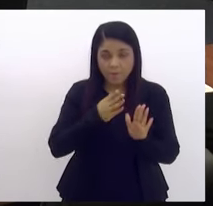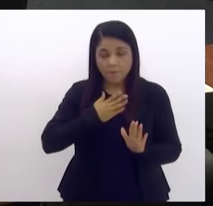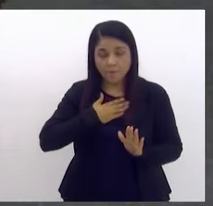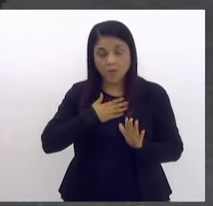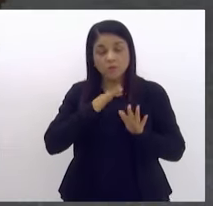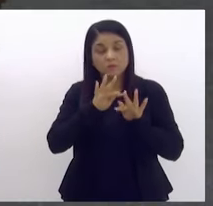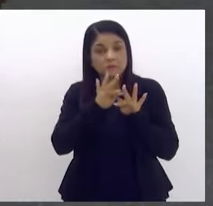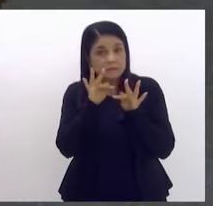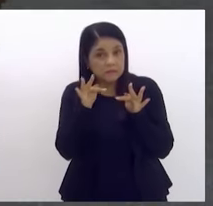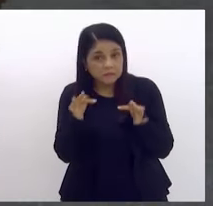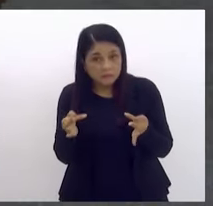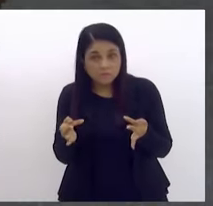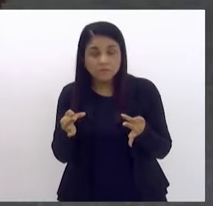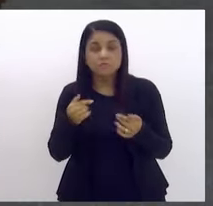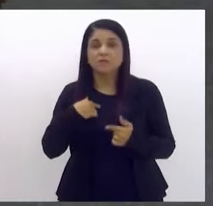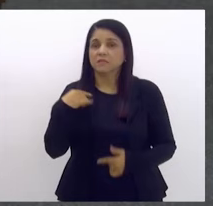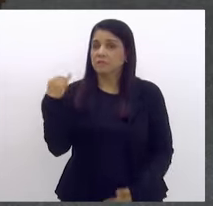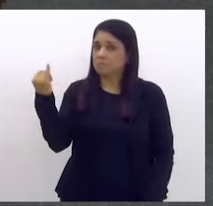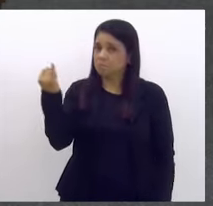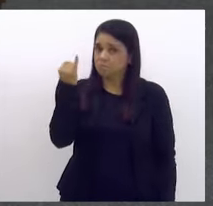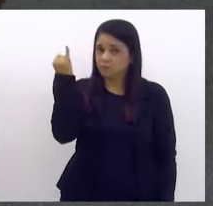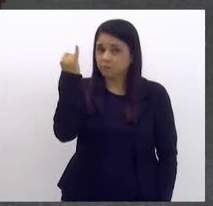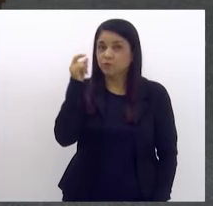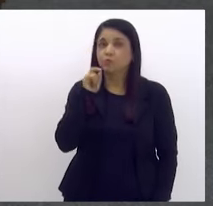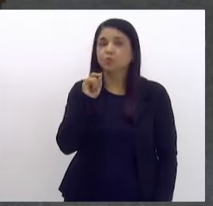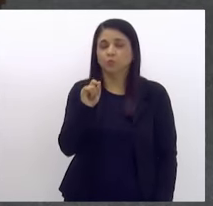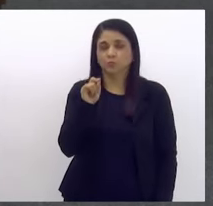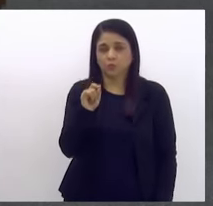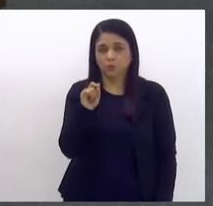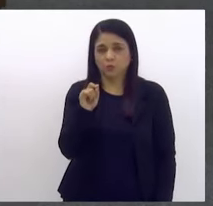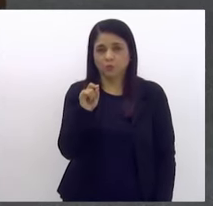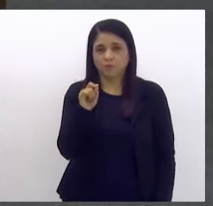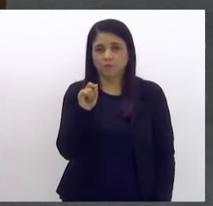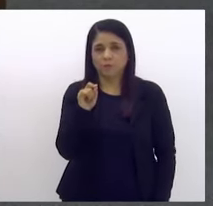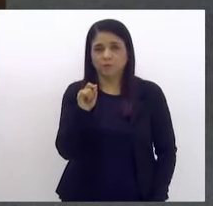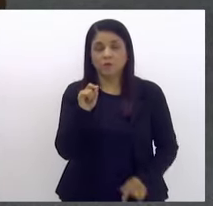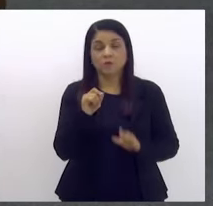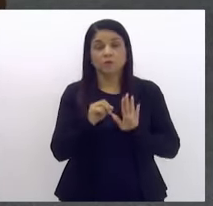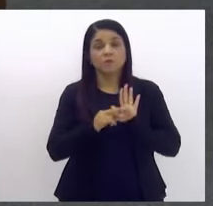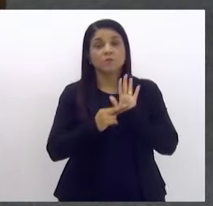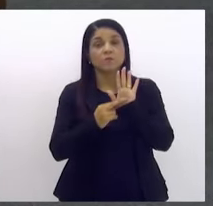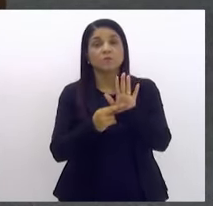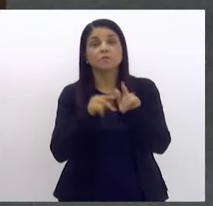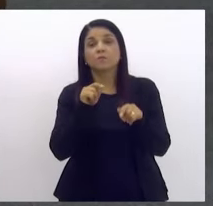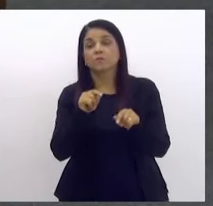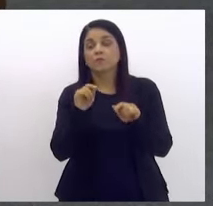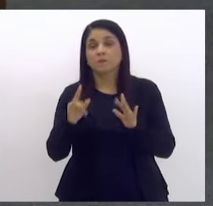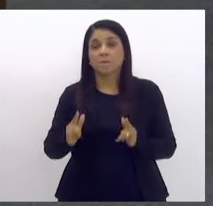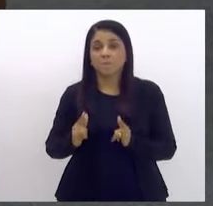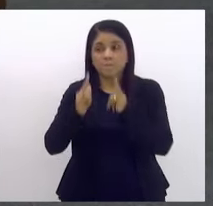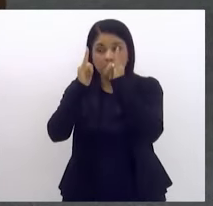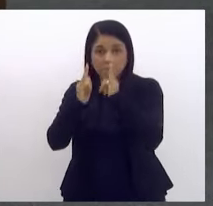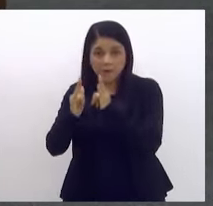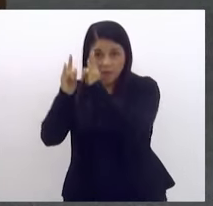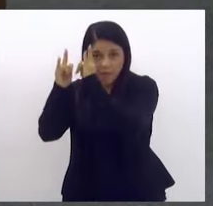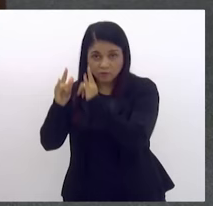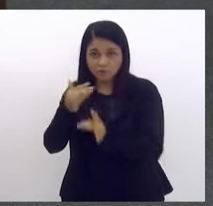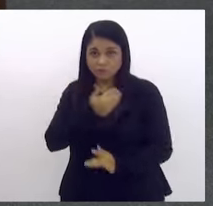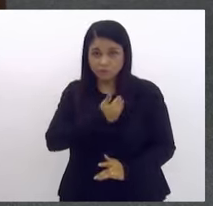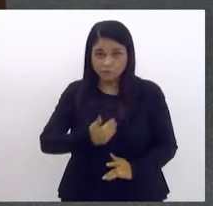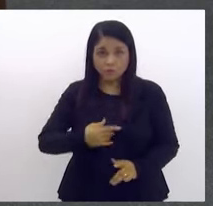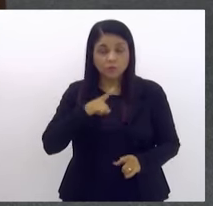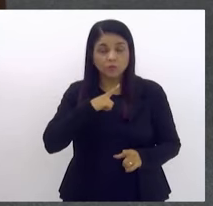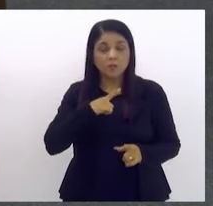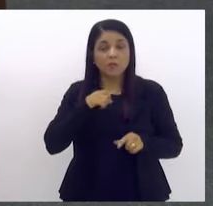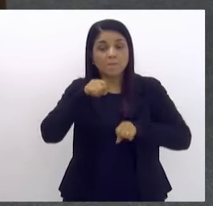simples, mas considero muito importante, que prevê que todos os prédios públicos tenham bicicletários de acordo